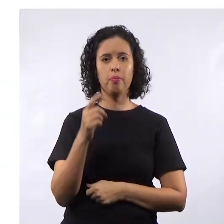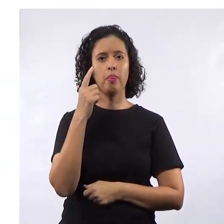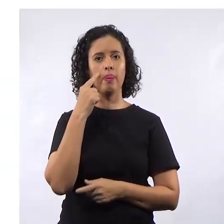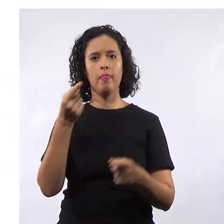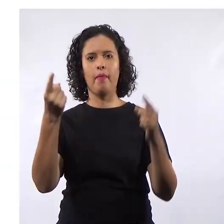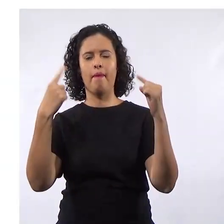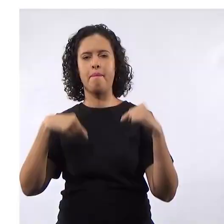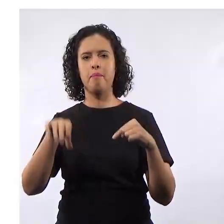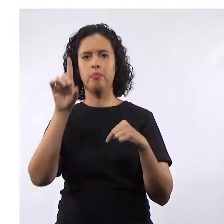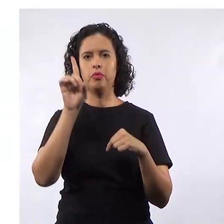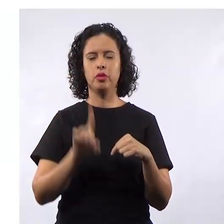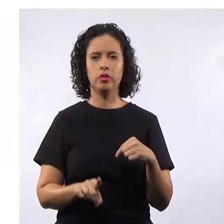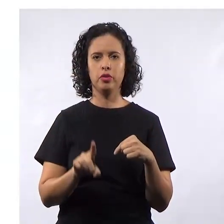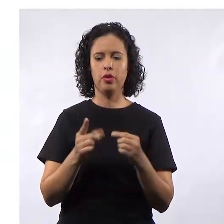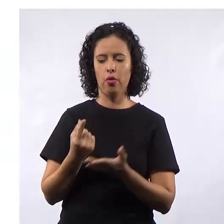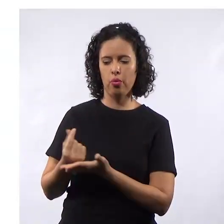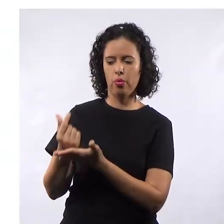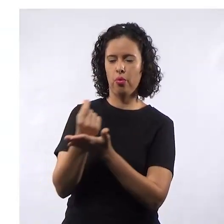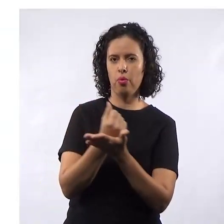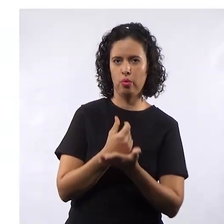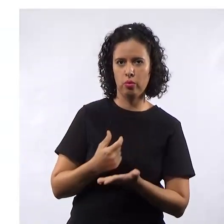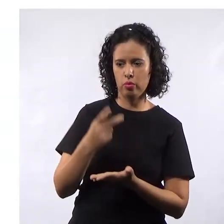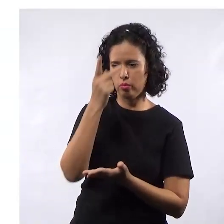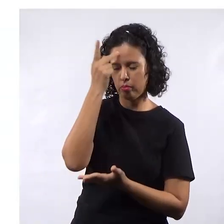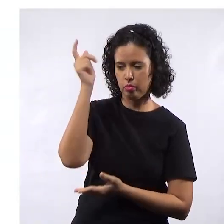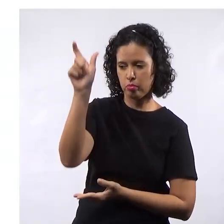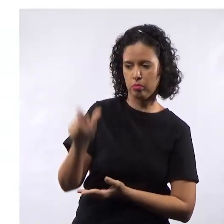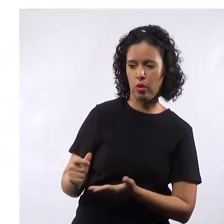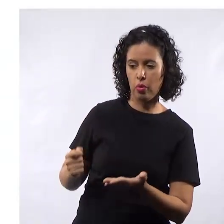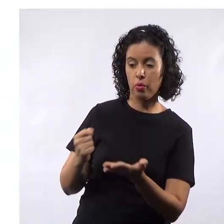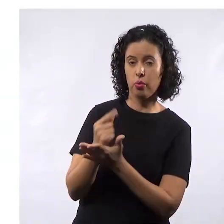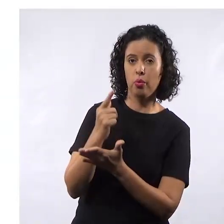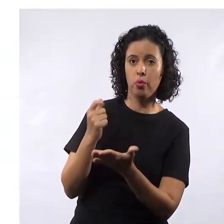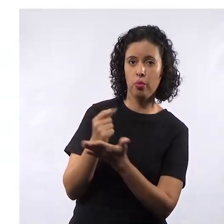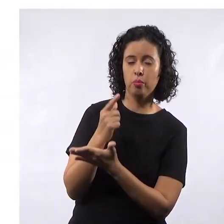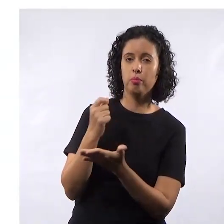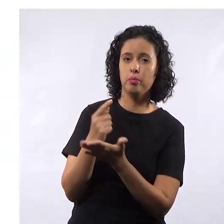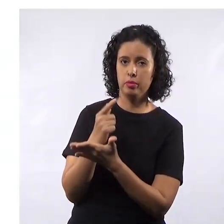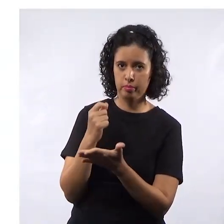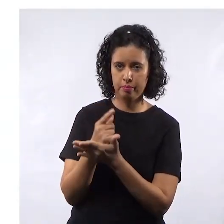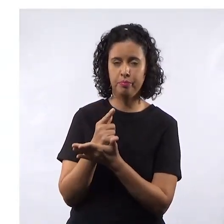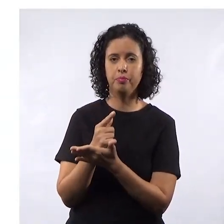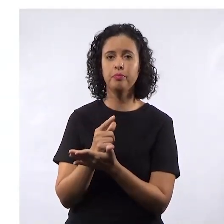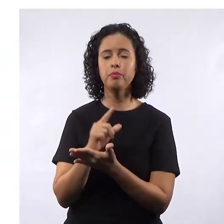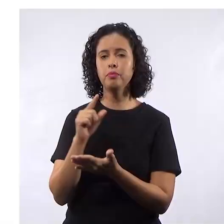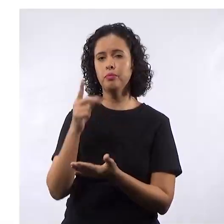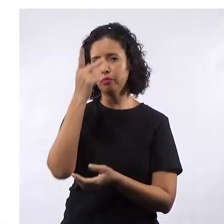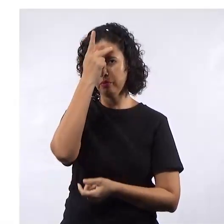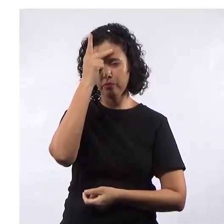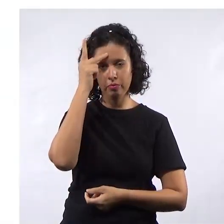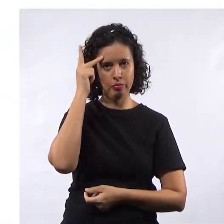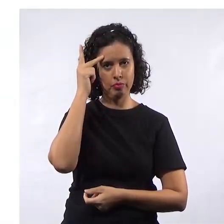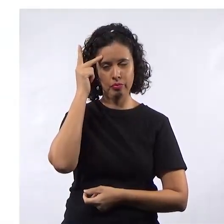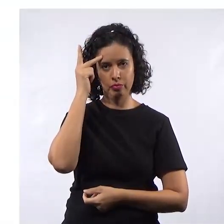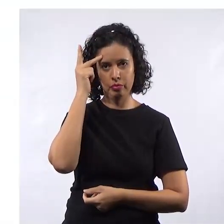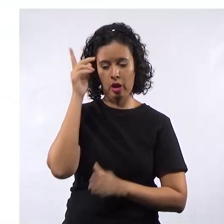consumidor, né? Que é o ramo do direito que atende às relações de consumo, ou seja, aquelas travadas entre os fornecedores, né, que